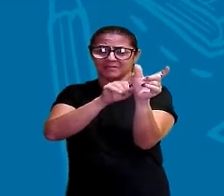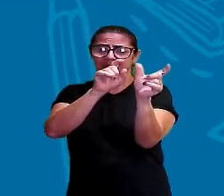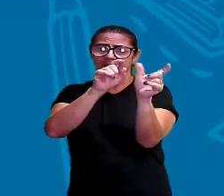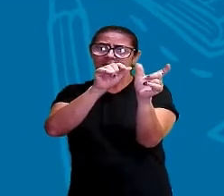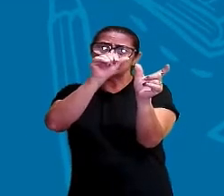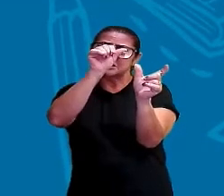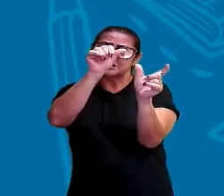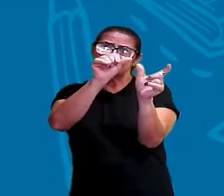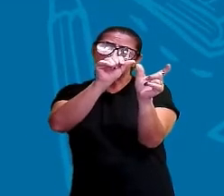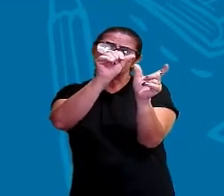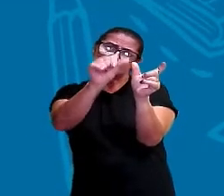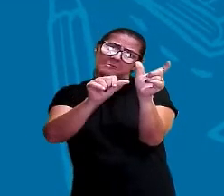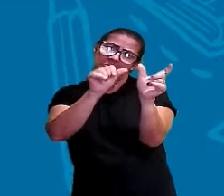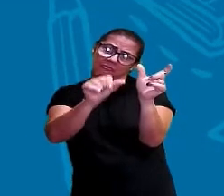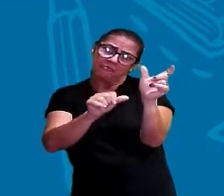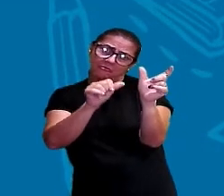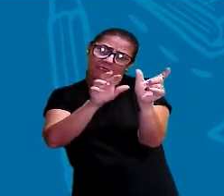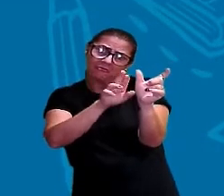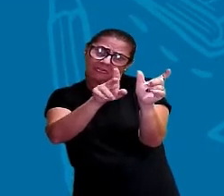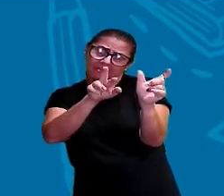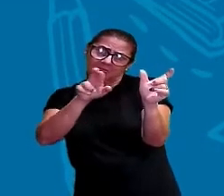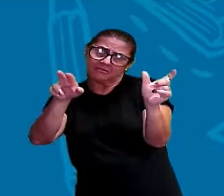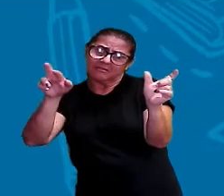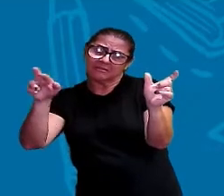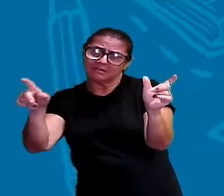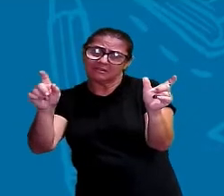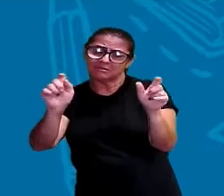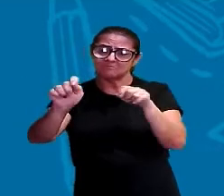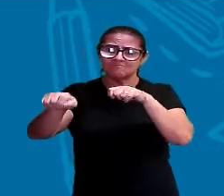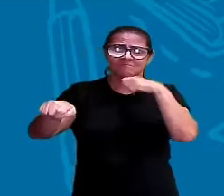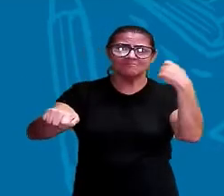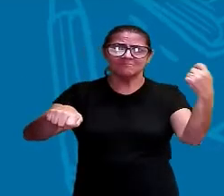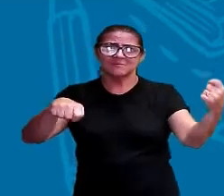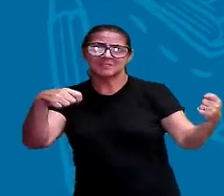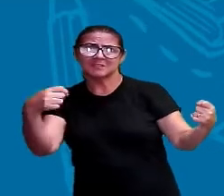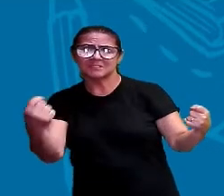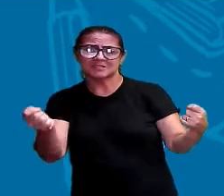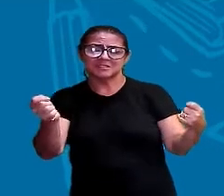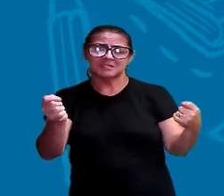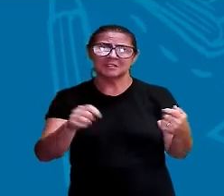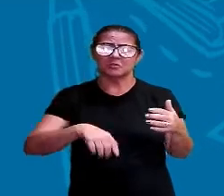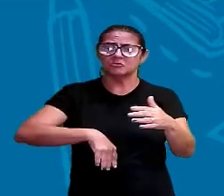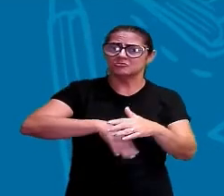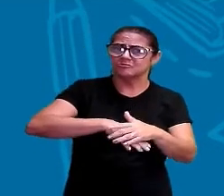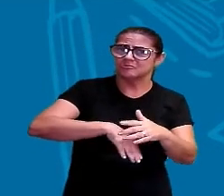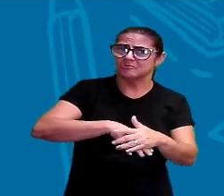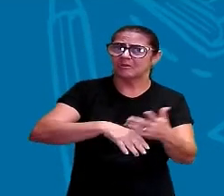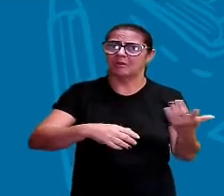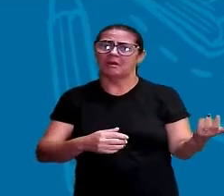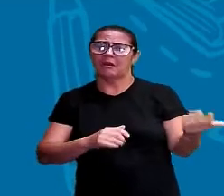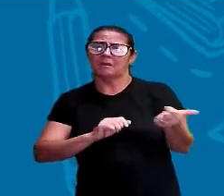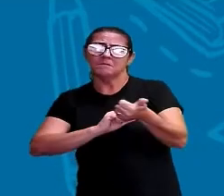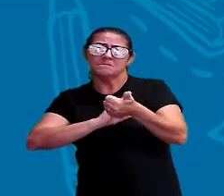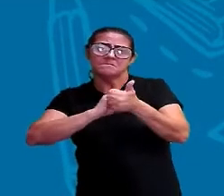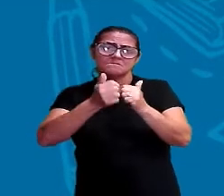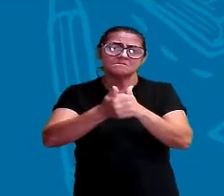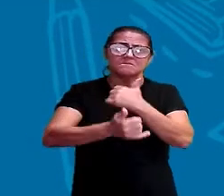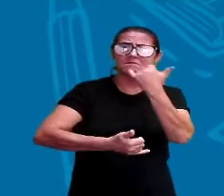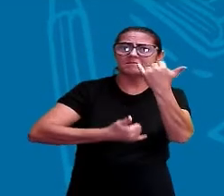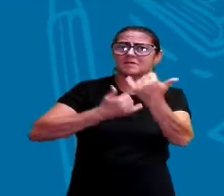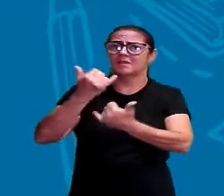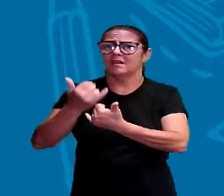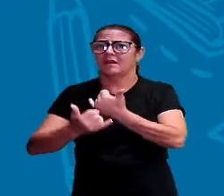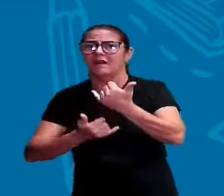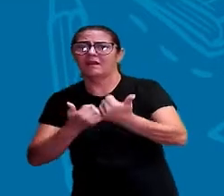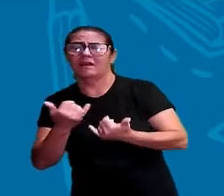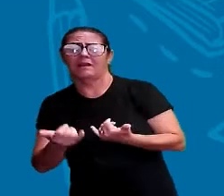usado no sentido de brincar, pode ser usado no sentido de jogar e pode ser também usado no sentido de tocar, no